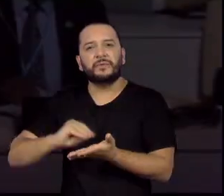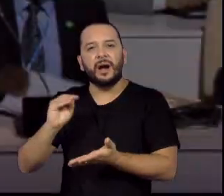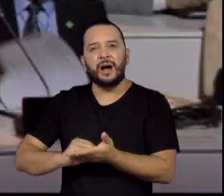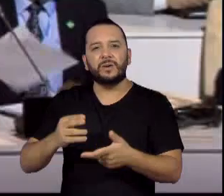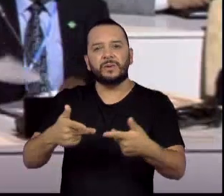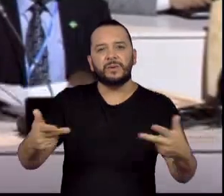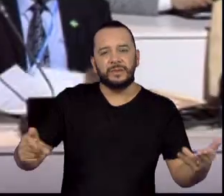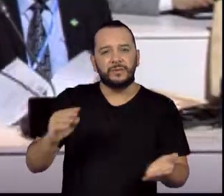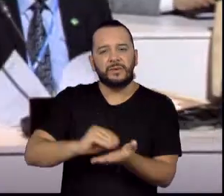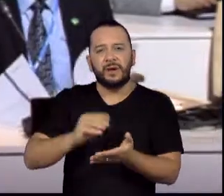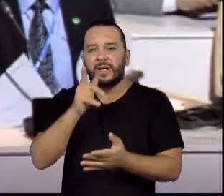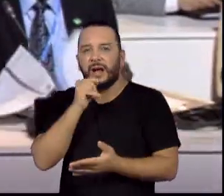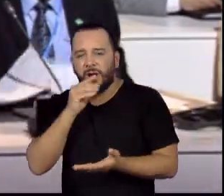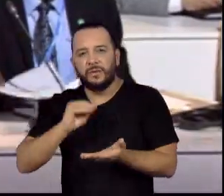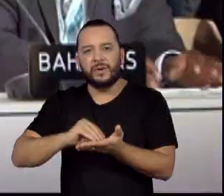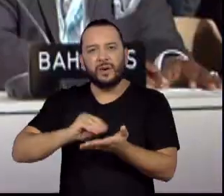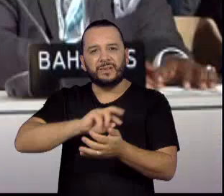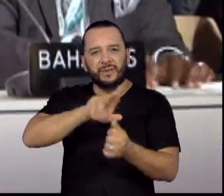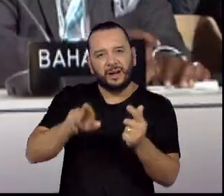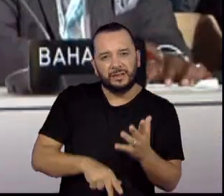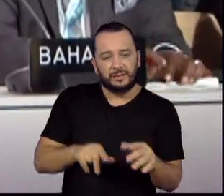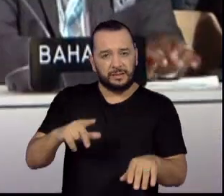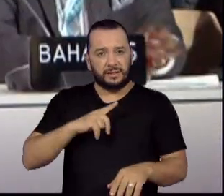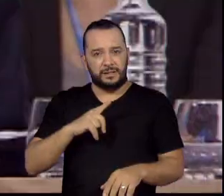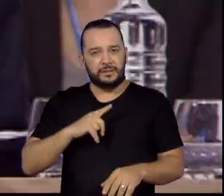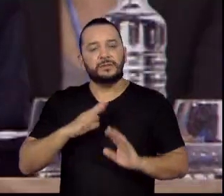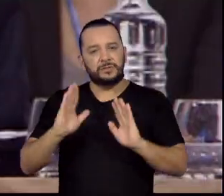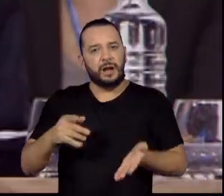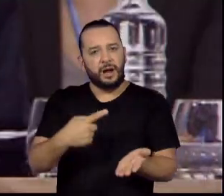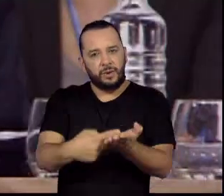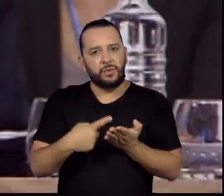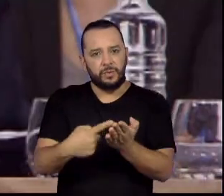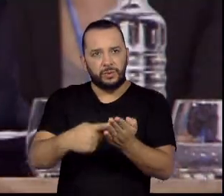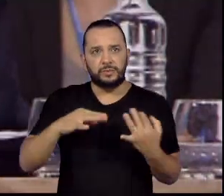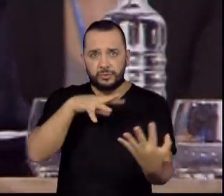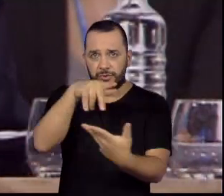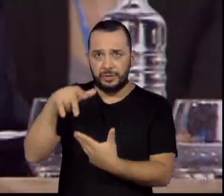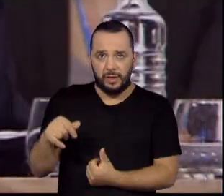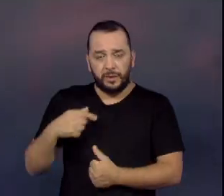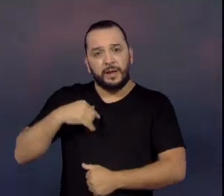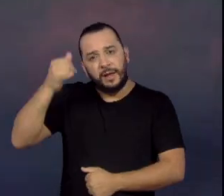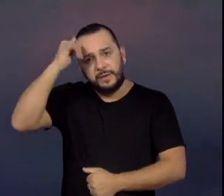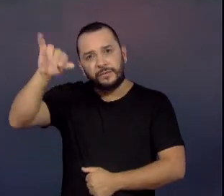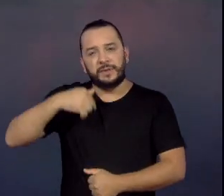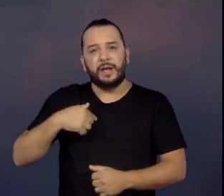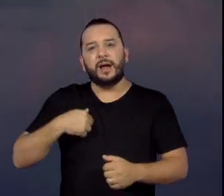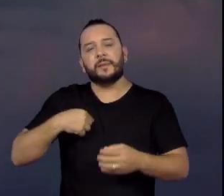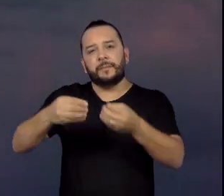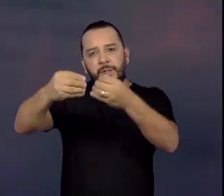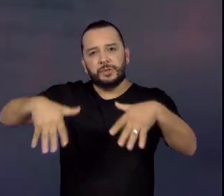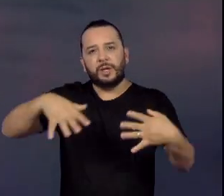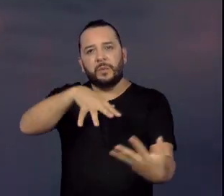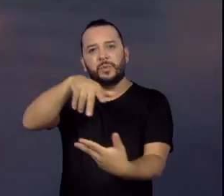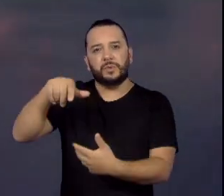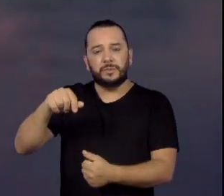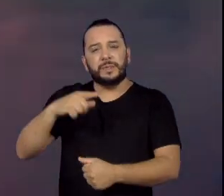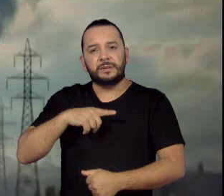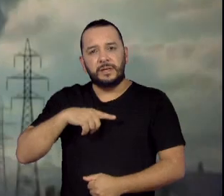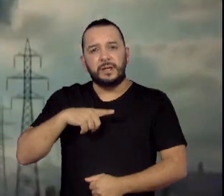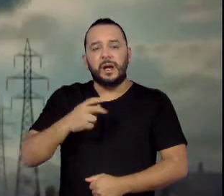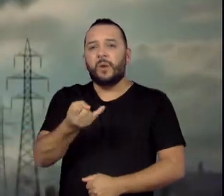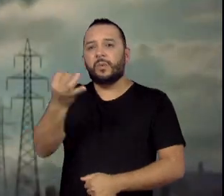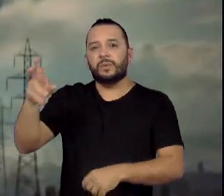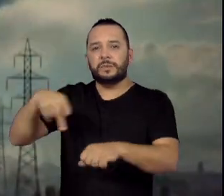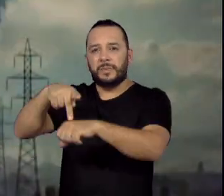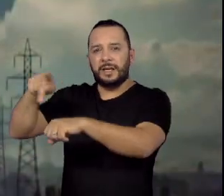As convenções e acordos internacionais visando diminuir os danos ambientais encontram resistências por parte dos